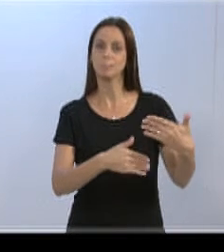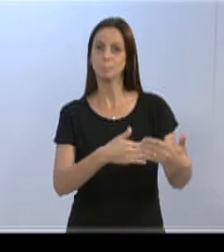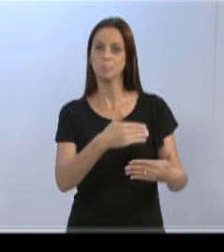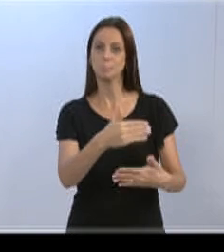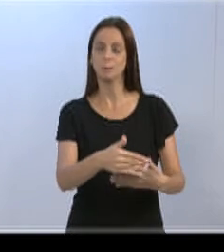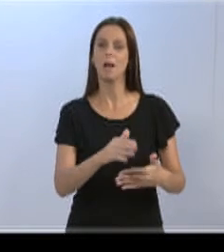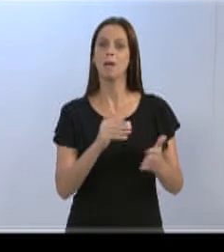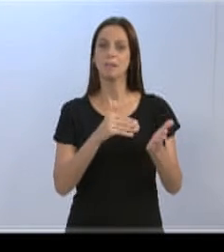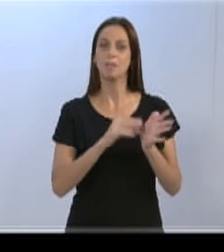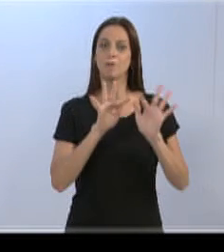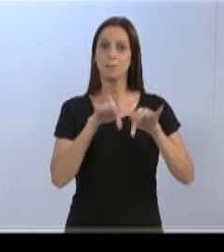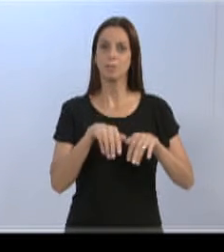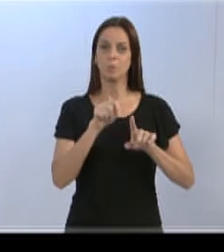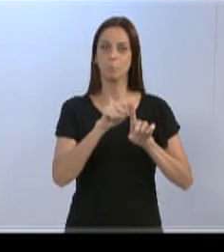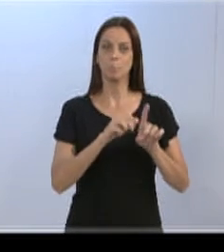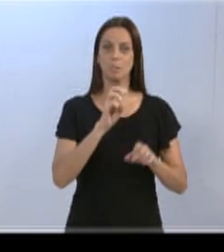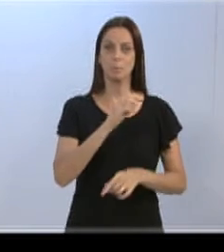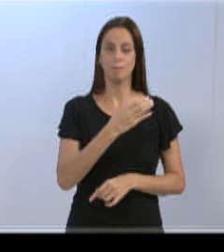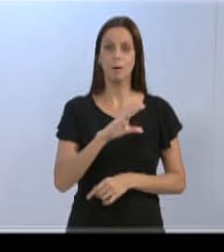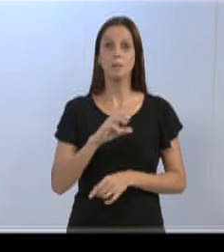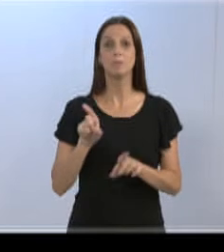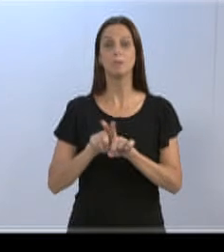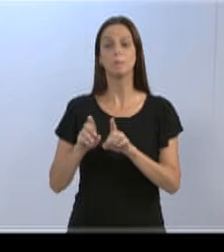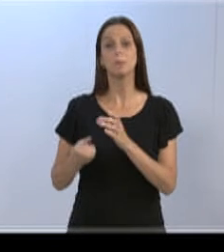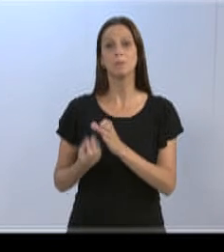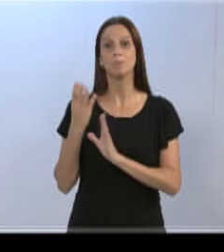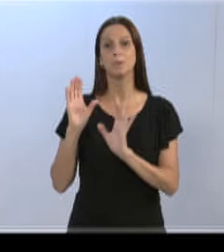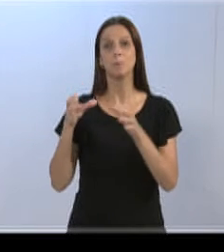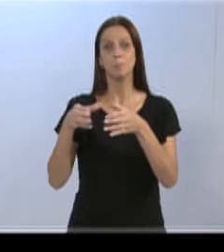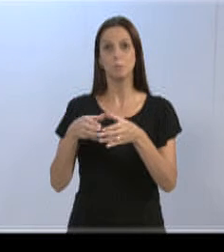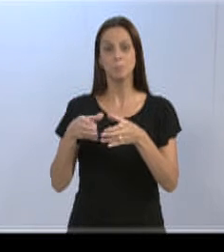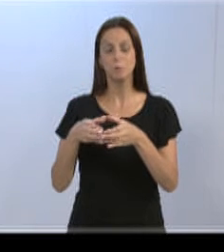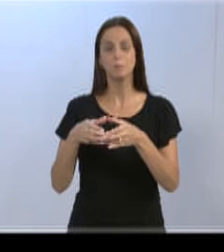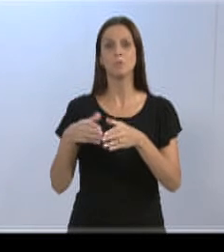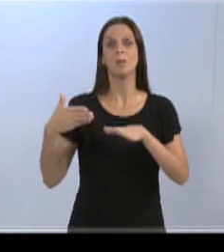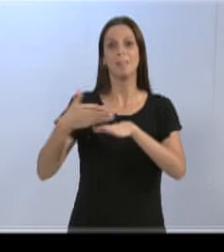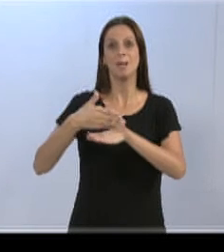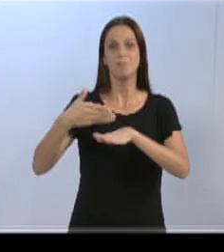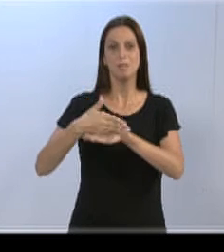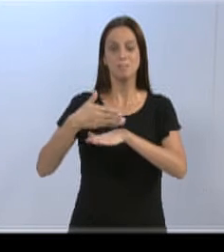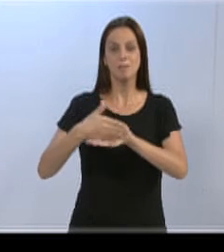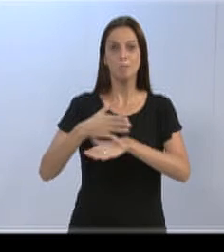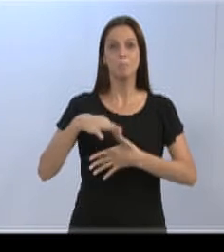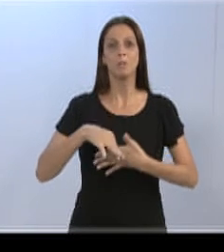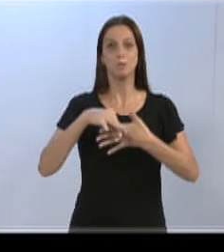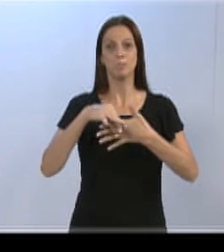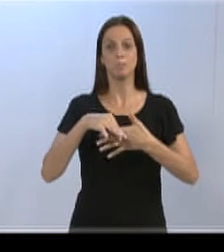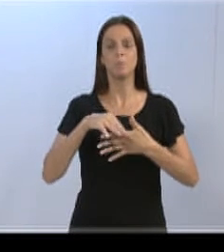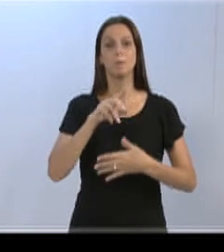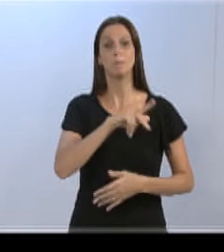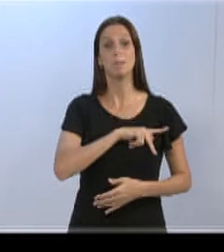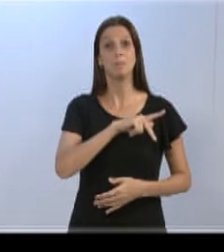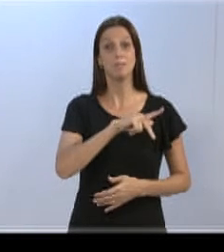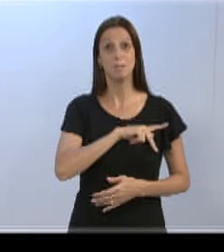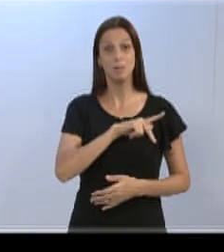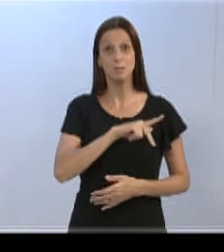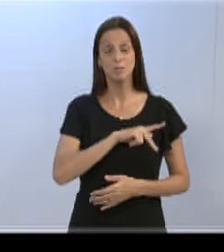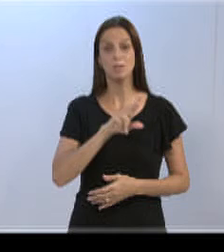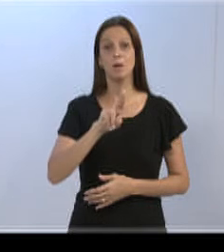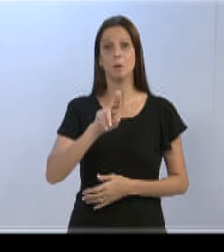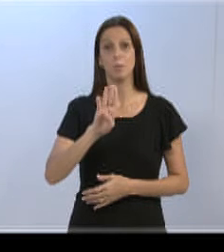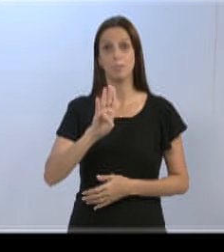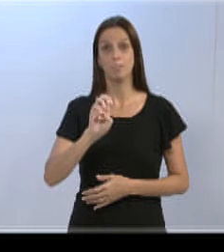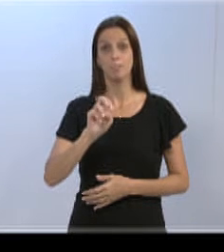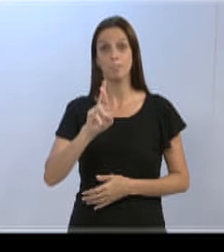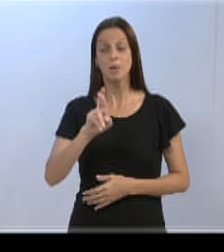do mês de março. E a criação de equipe de intervenção, isso também já aconteceu, liderada aí pelo presidente da urbanizadora,